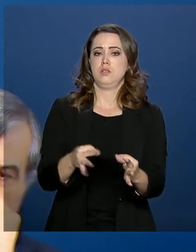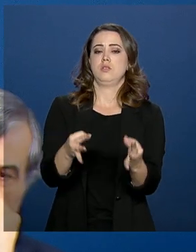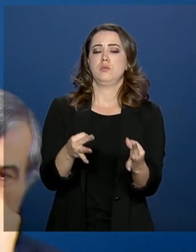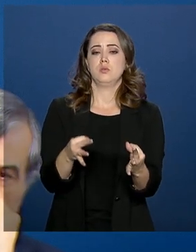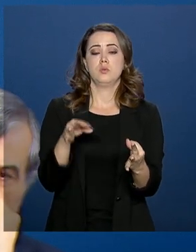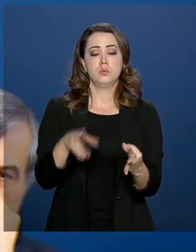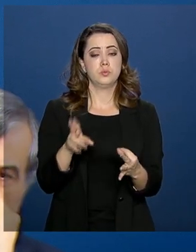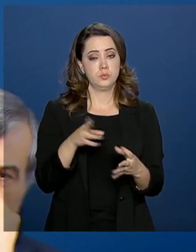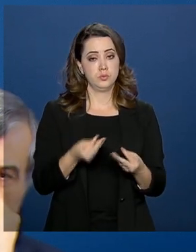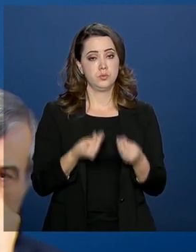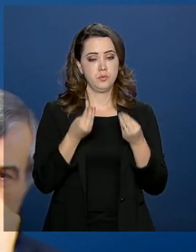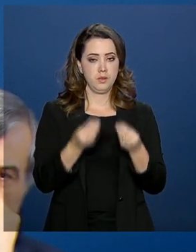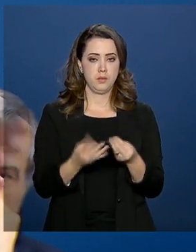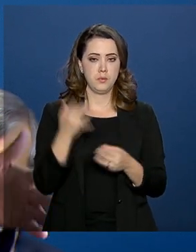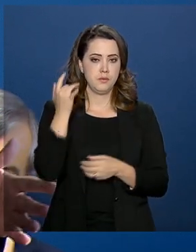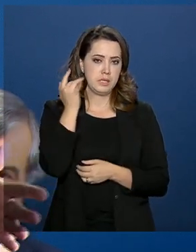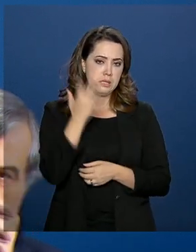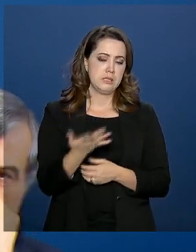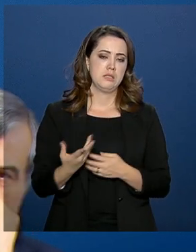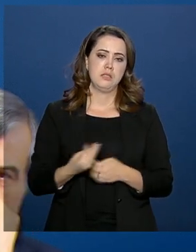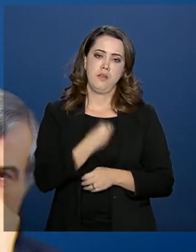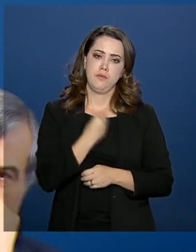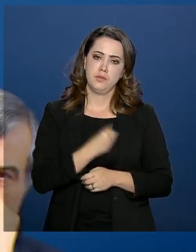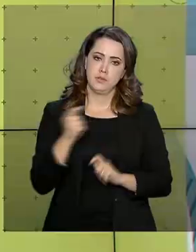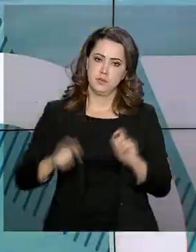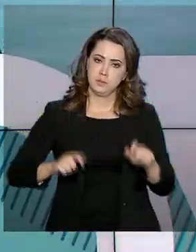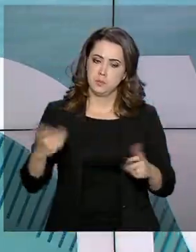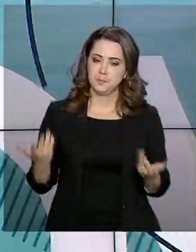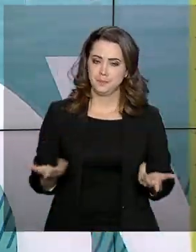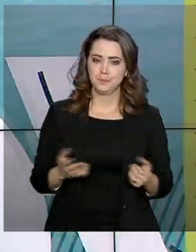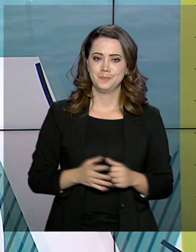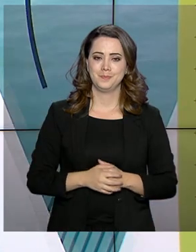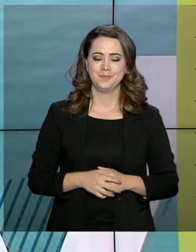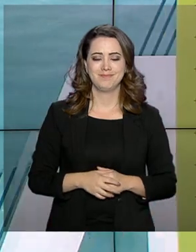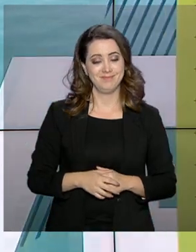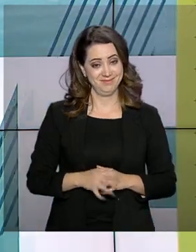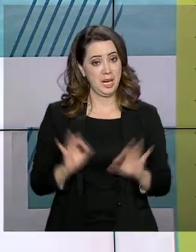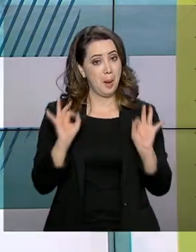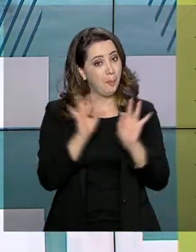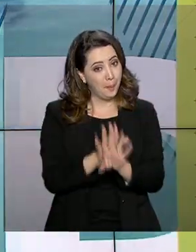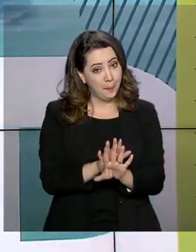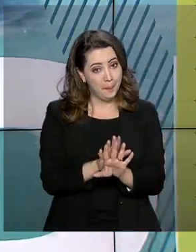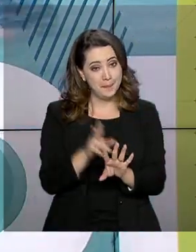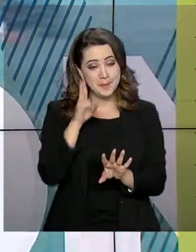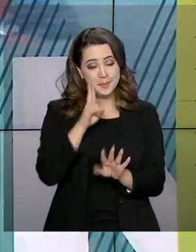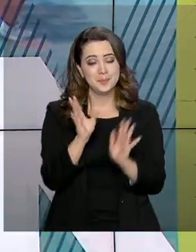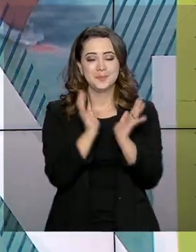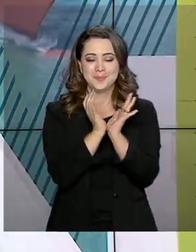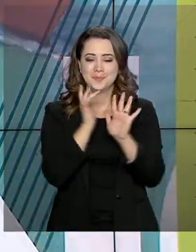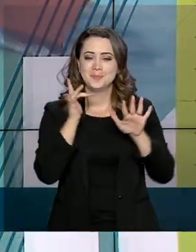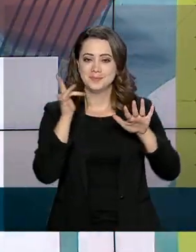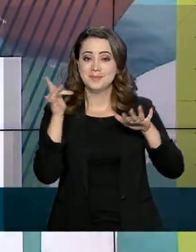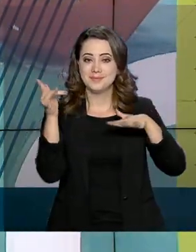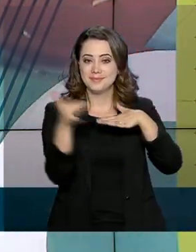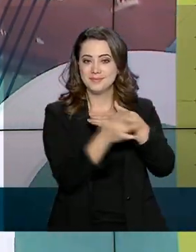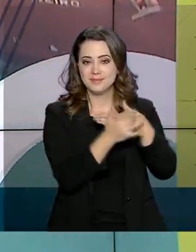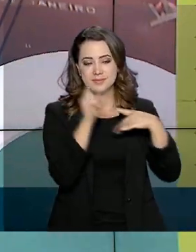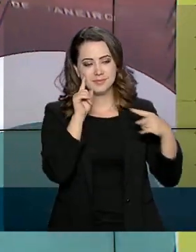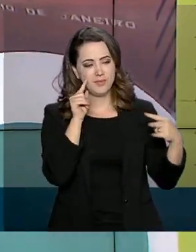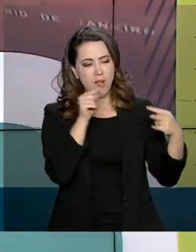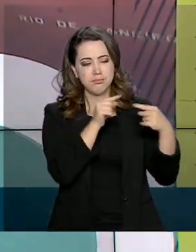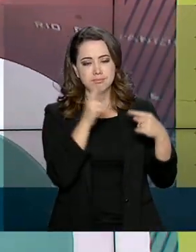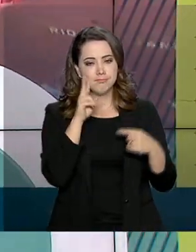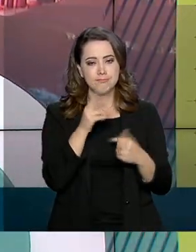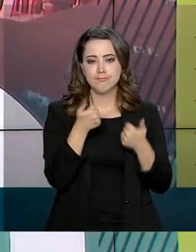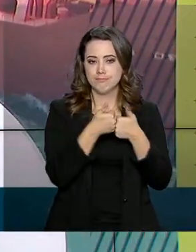disponíveis para facilitar a vida das pessoas. Nós ficamos por aqui. Você pode nos acompanhar também